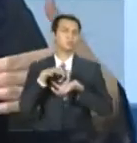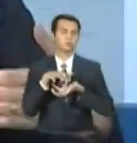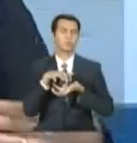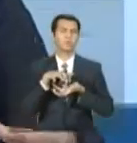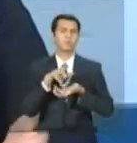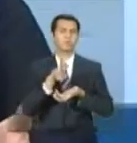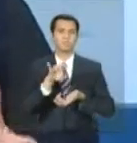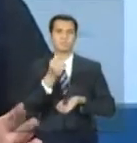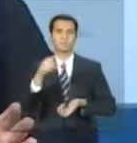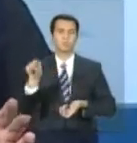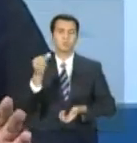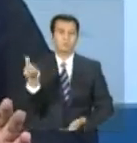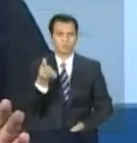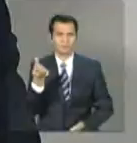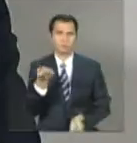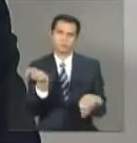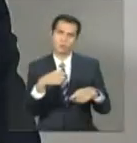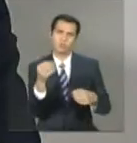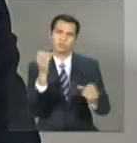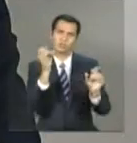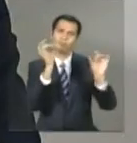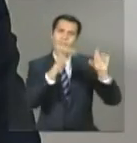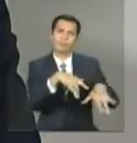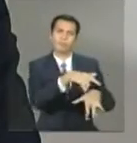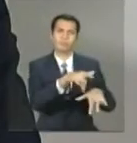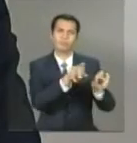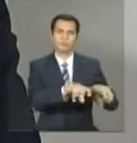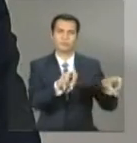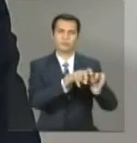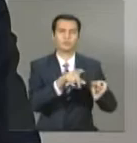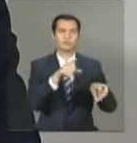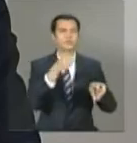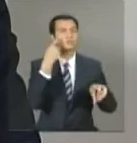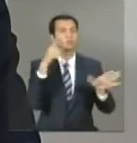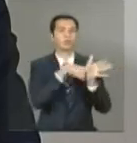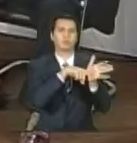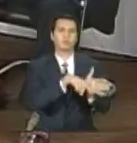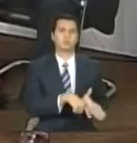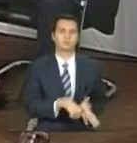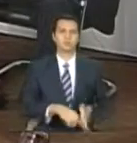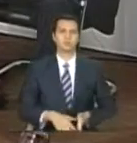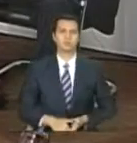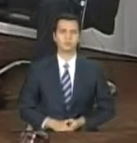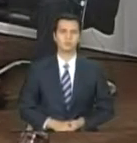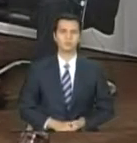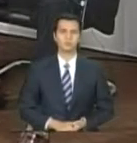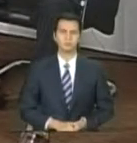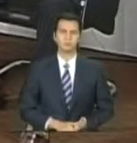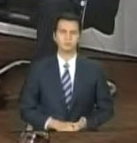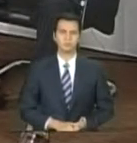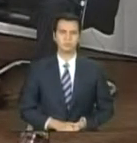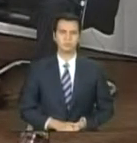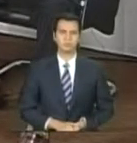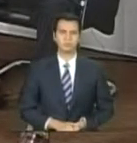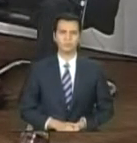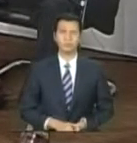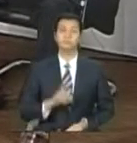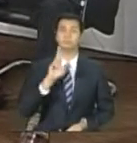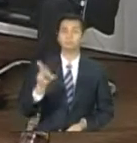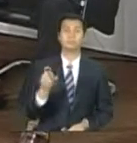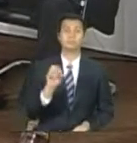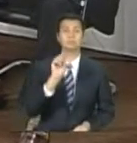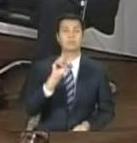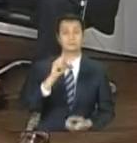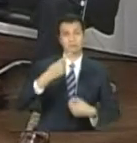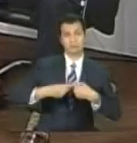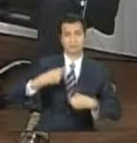deixar essa versão no computador para consulta. É possível? Bom, no momento em que o município passa a